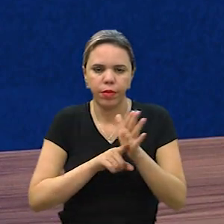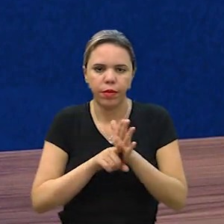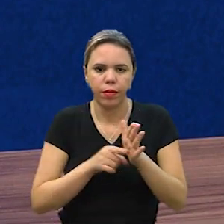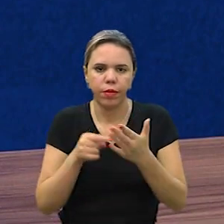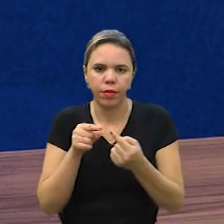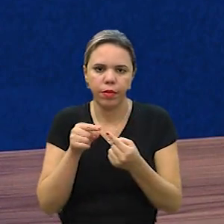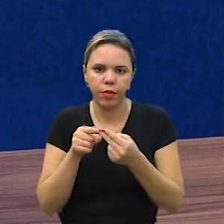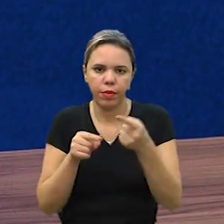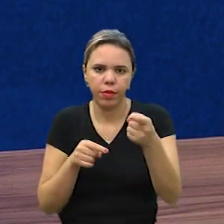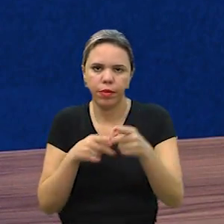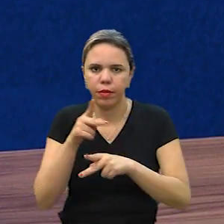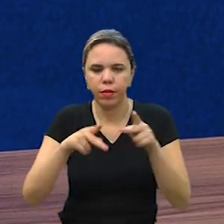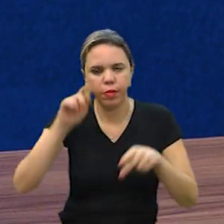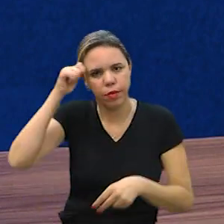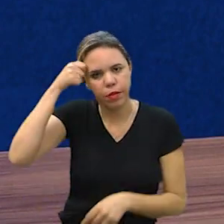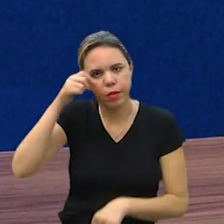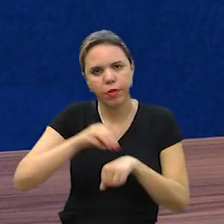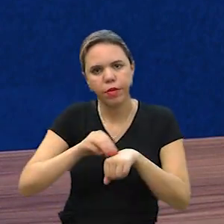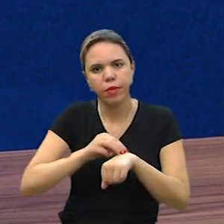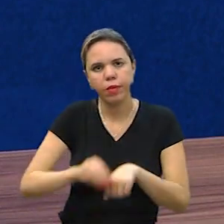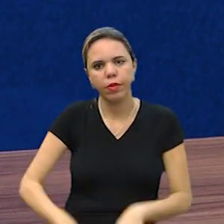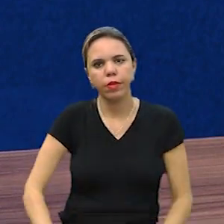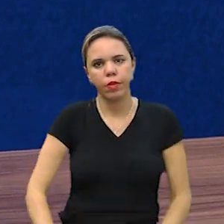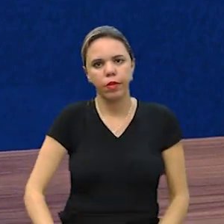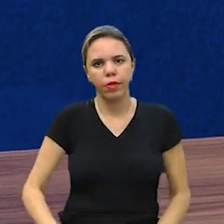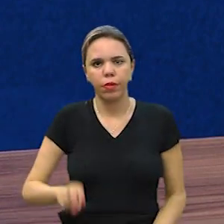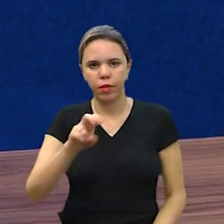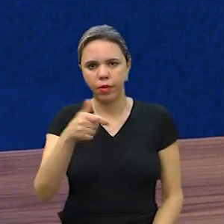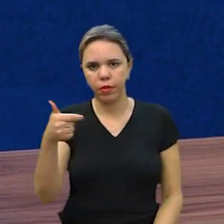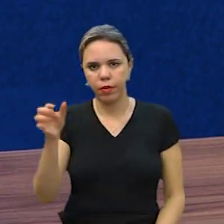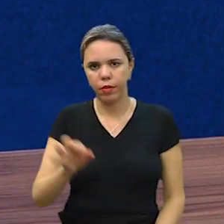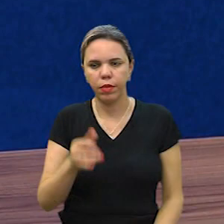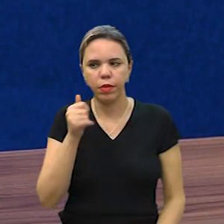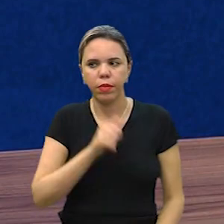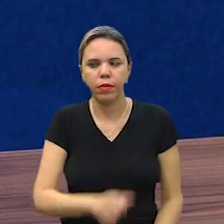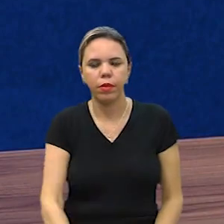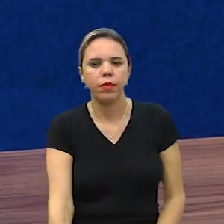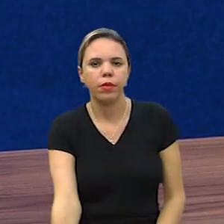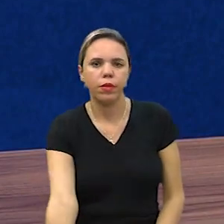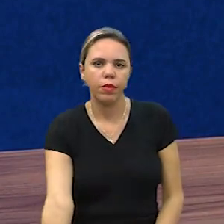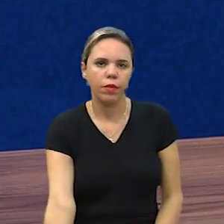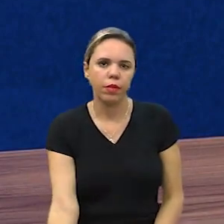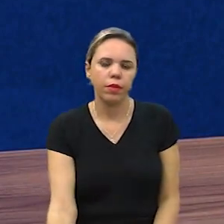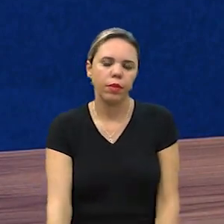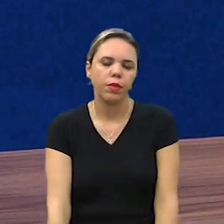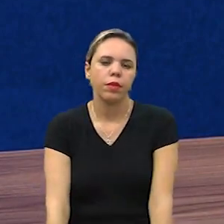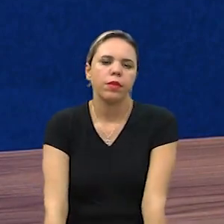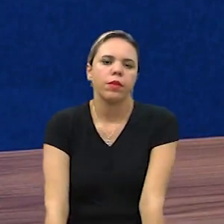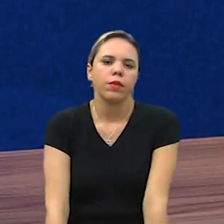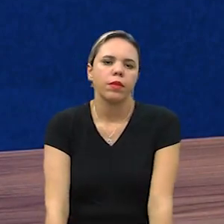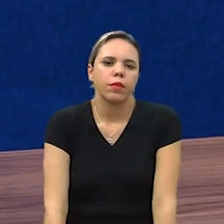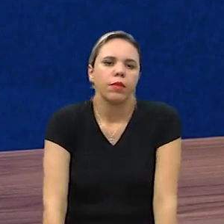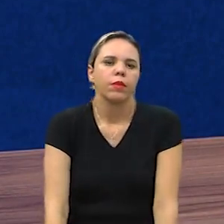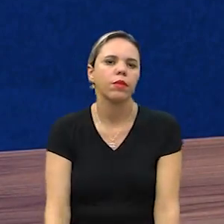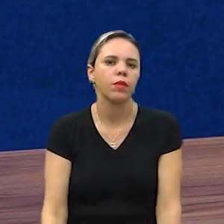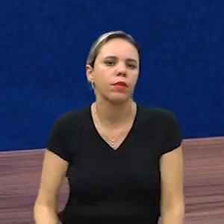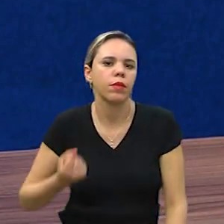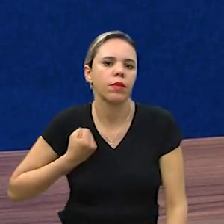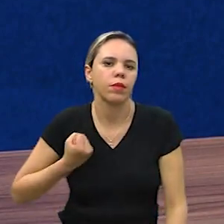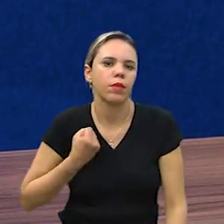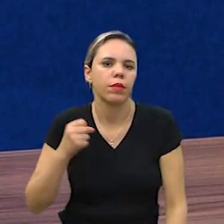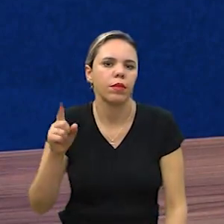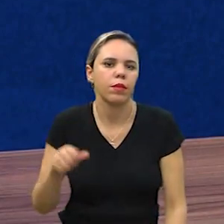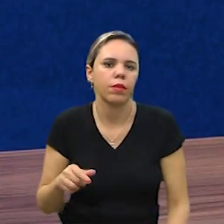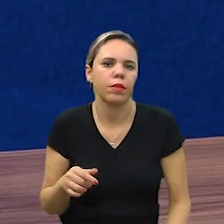essa pesquisa, são pretos ou pardos e 52% são mulheres, inclusive.